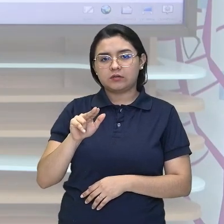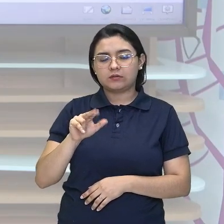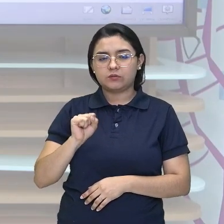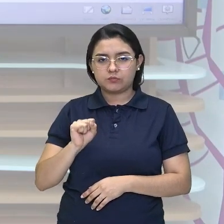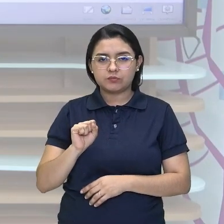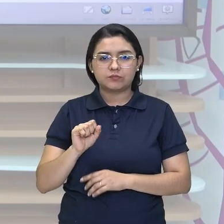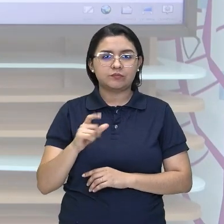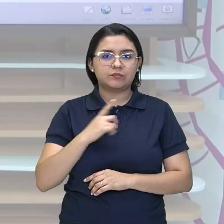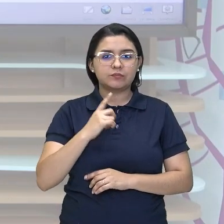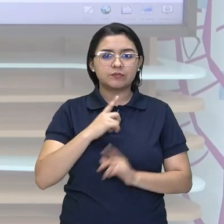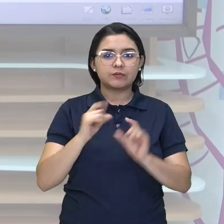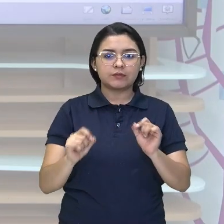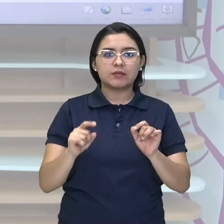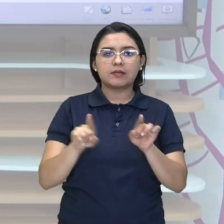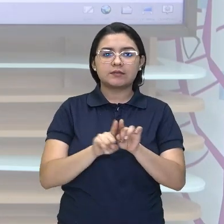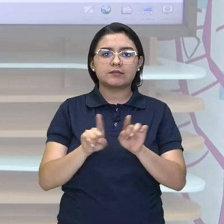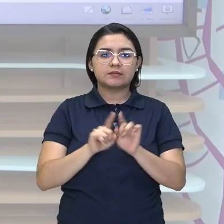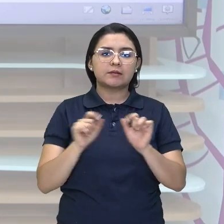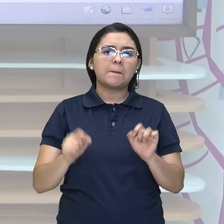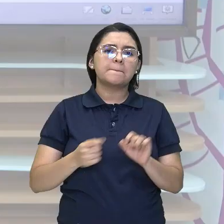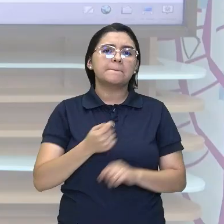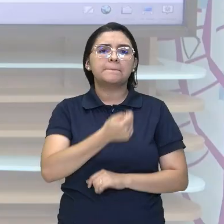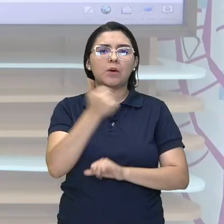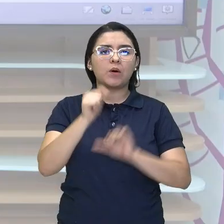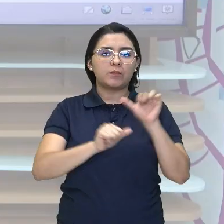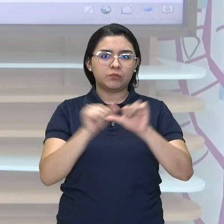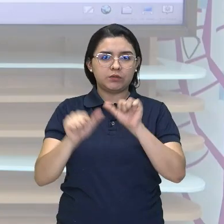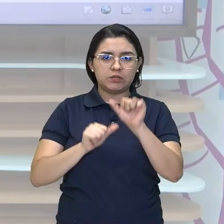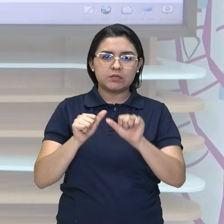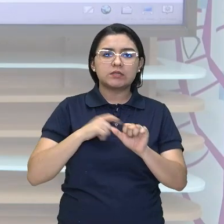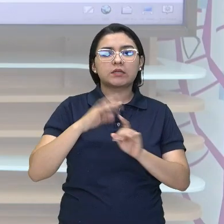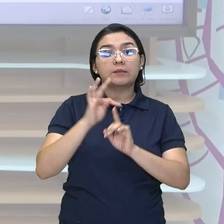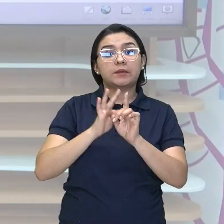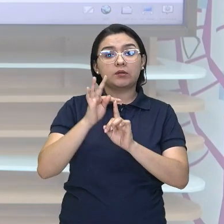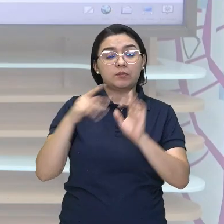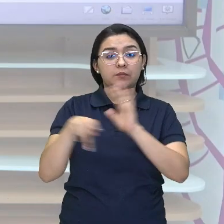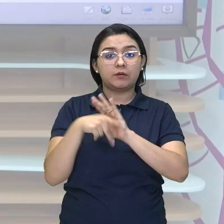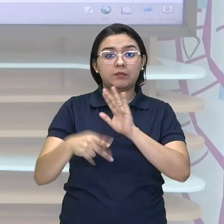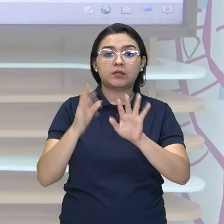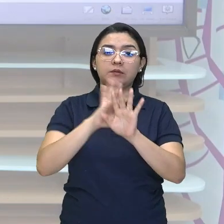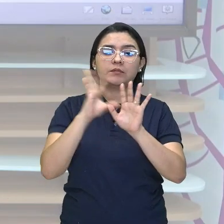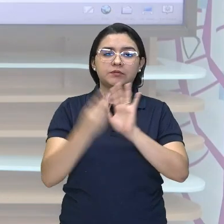tenho aí essa pouca variação nessa temperatura, né? A gente não tem